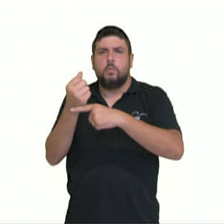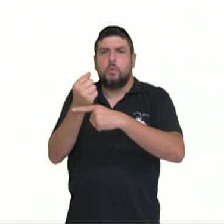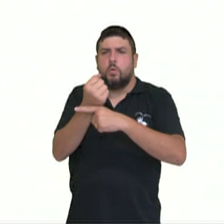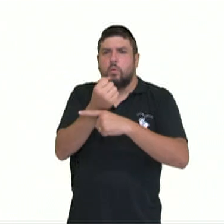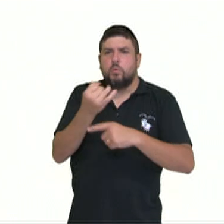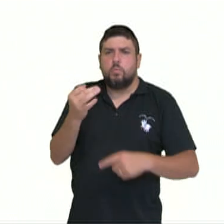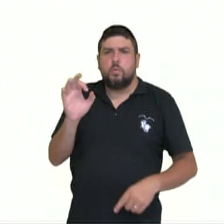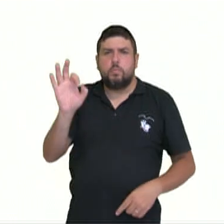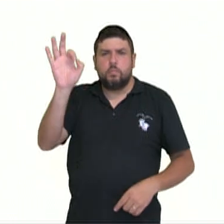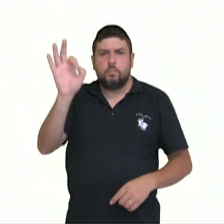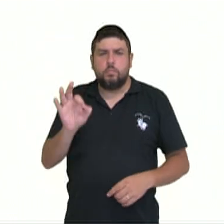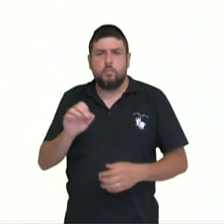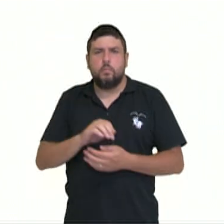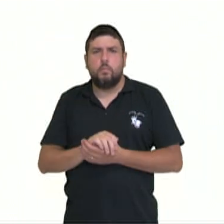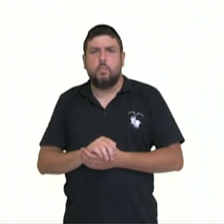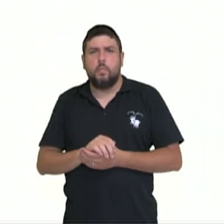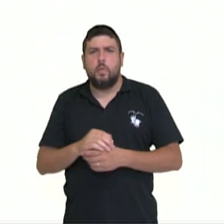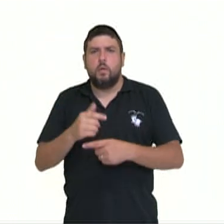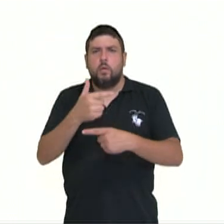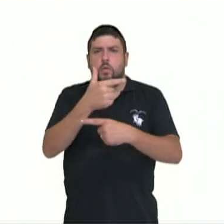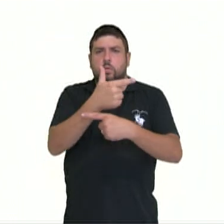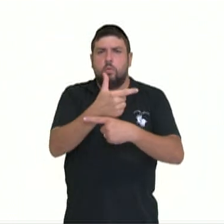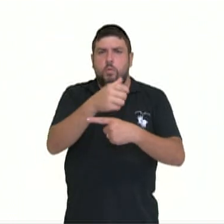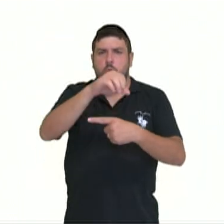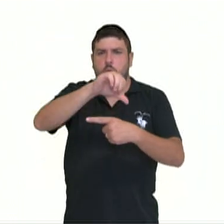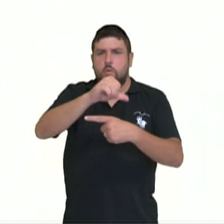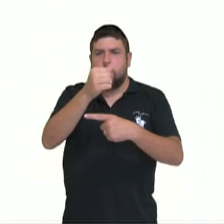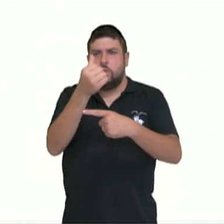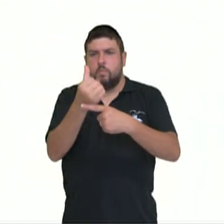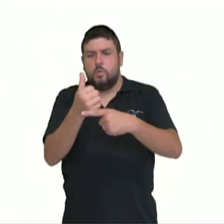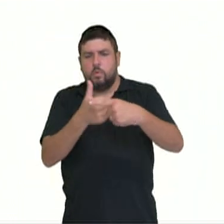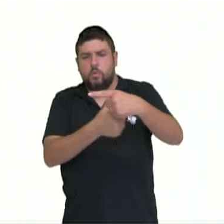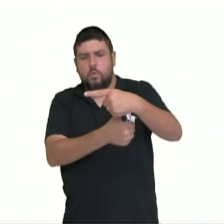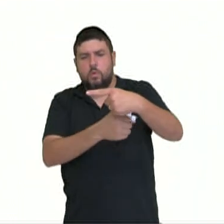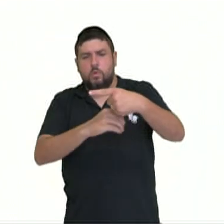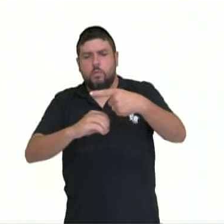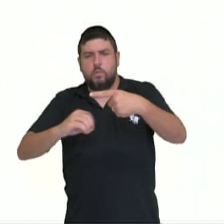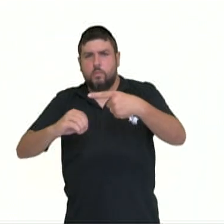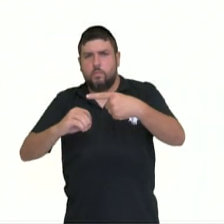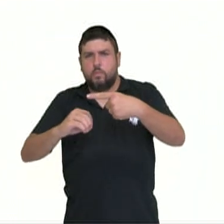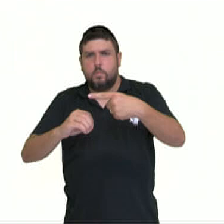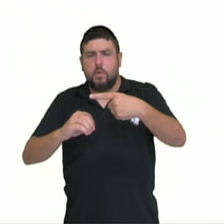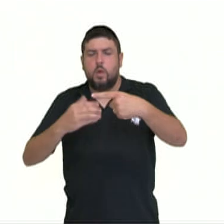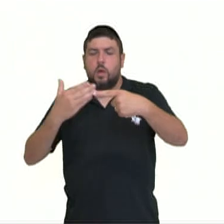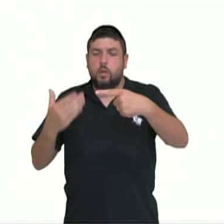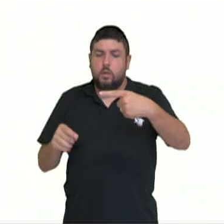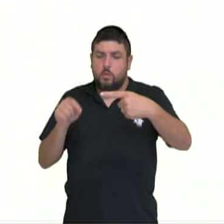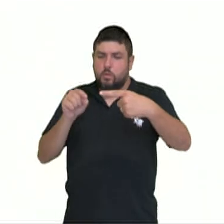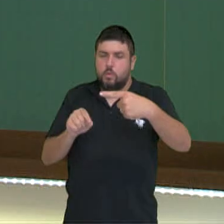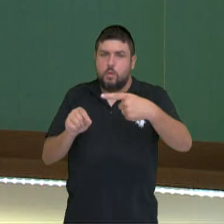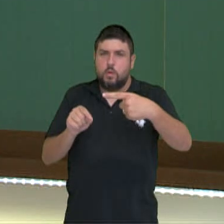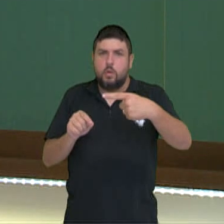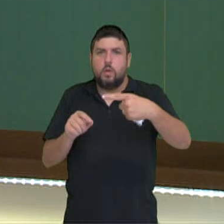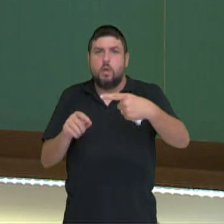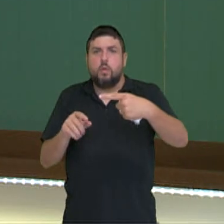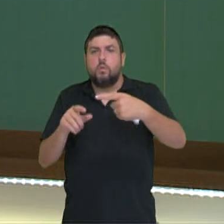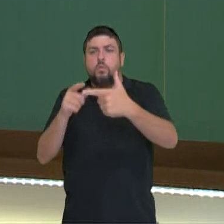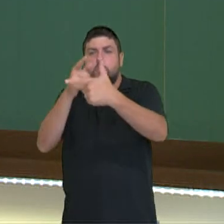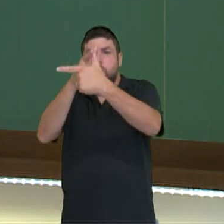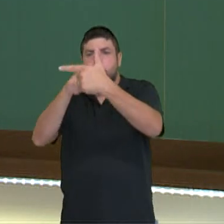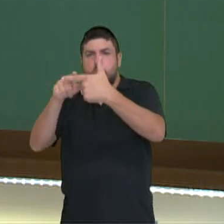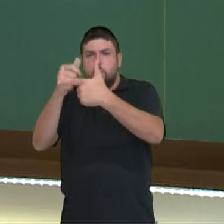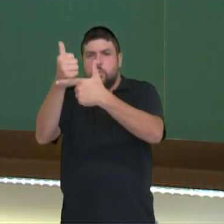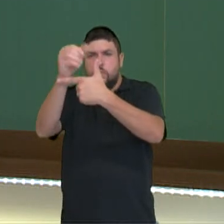transformar em 296 sobre 1000, lembrando que aqui embaixo tem que ser 100. Então, eu vou dividir por 10 em cima e